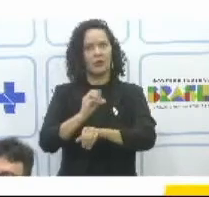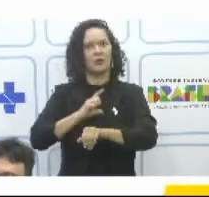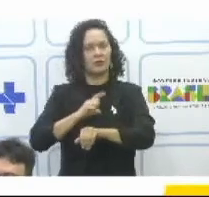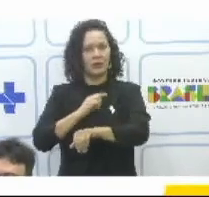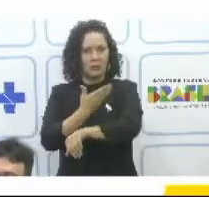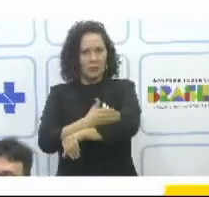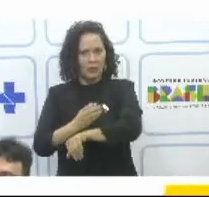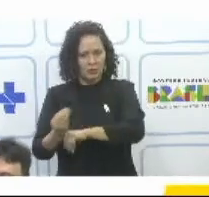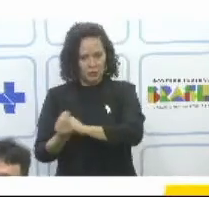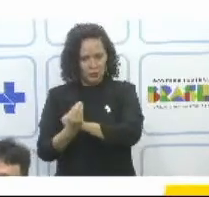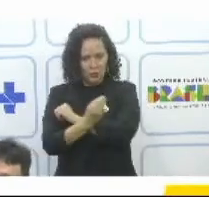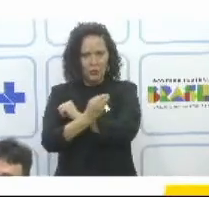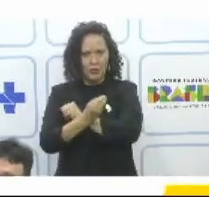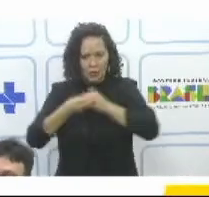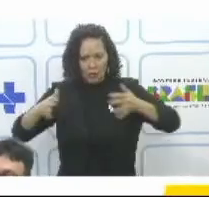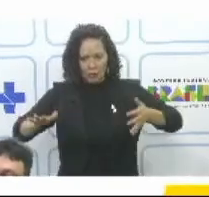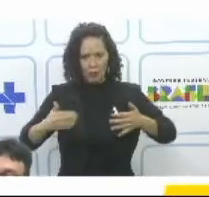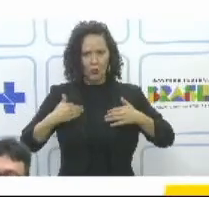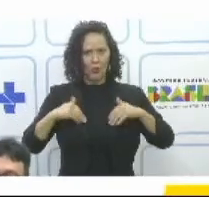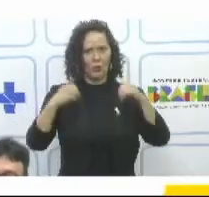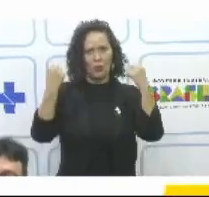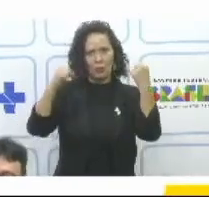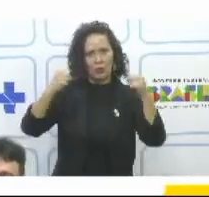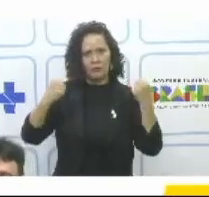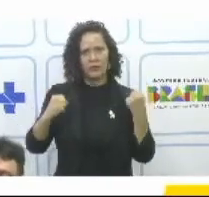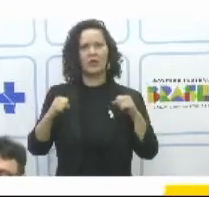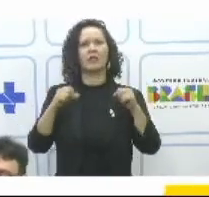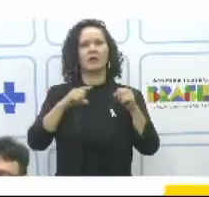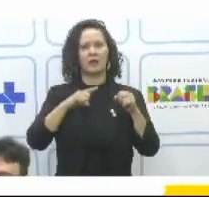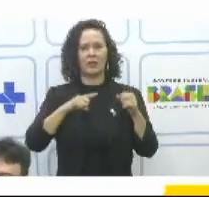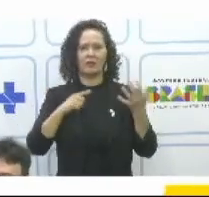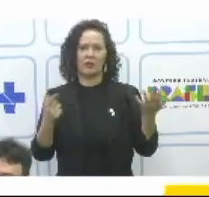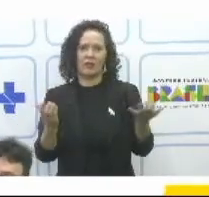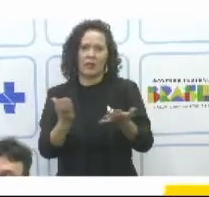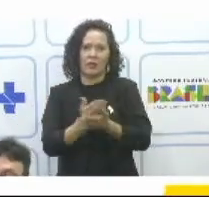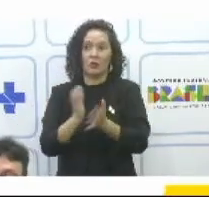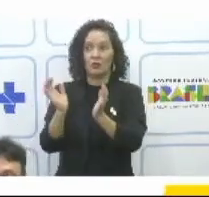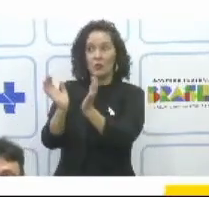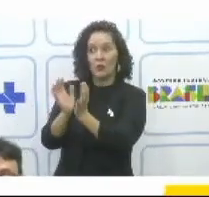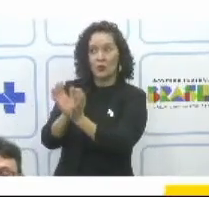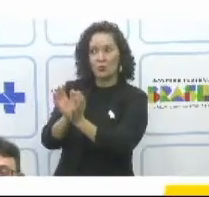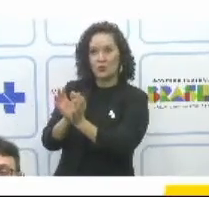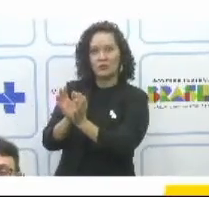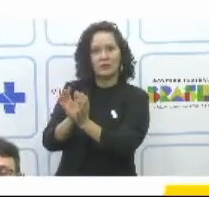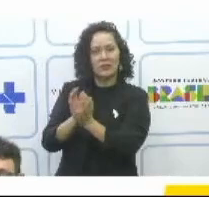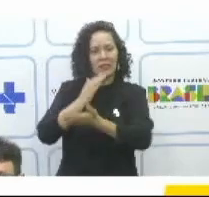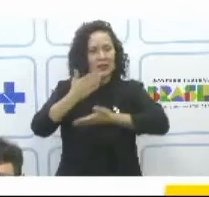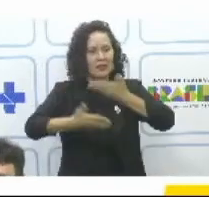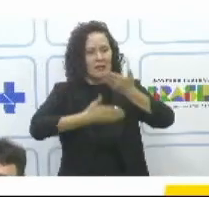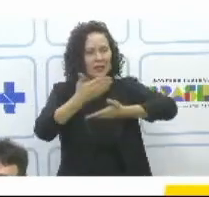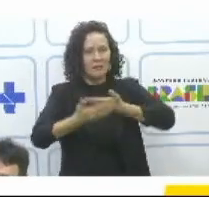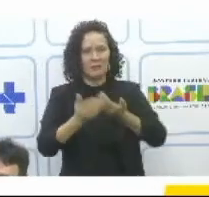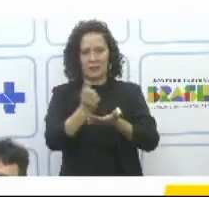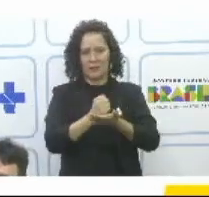de autocuidado que estimulam o movimento, né, atividades e aulas em grupo, terapias não